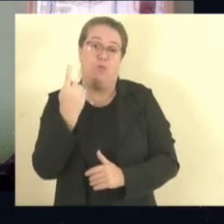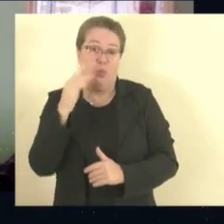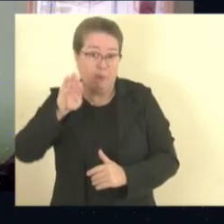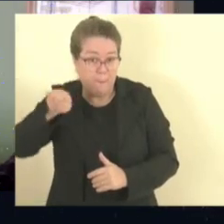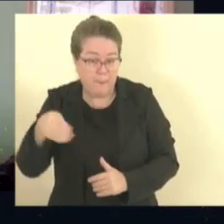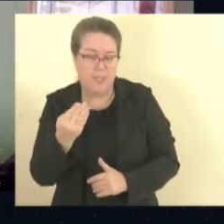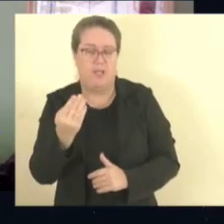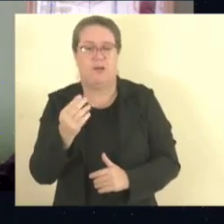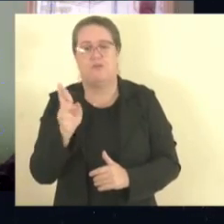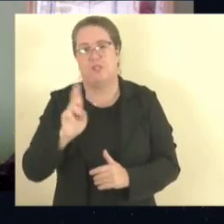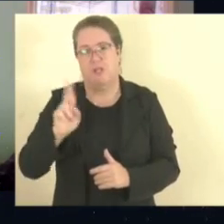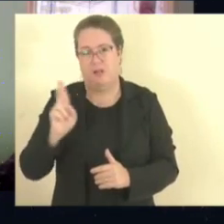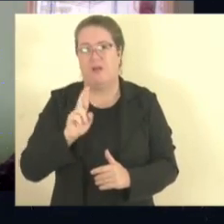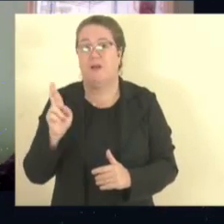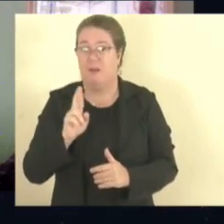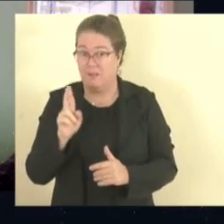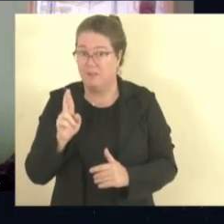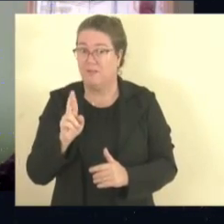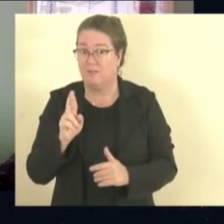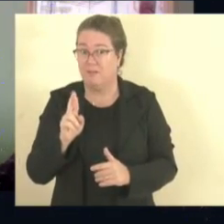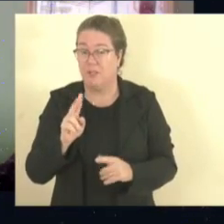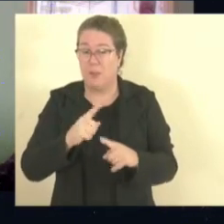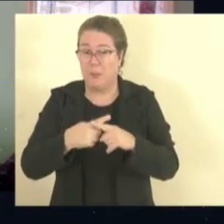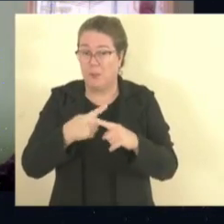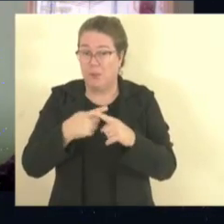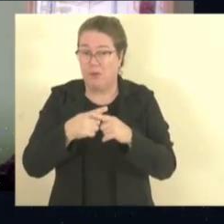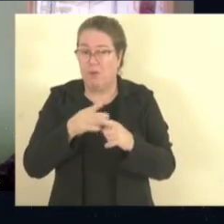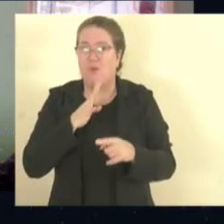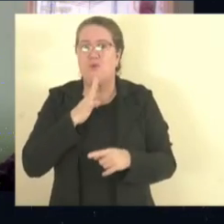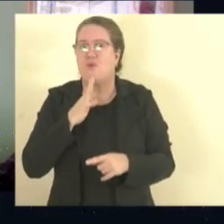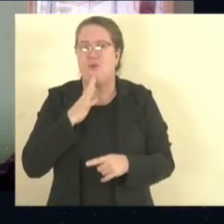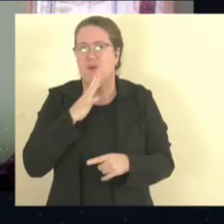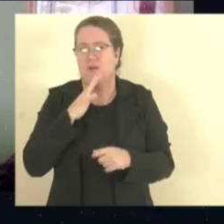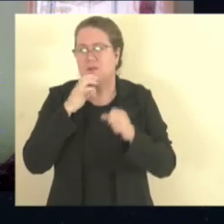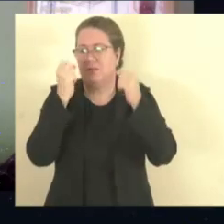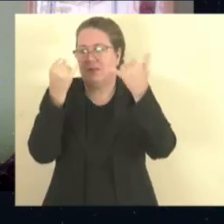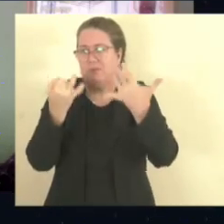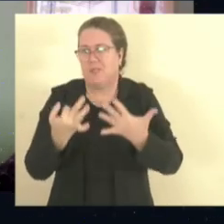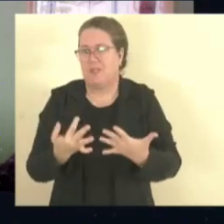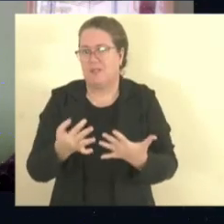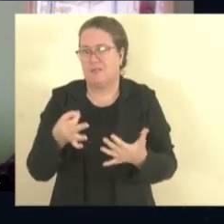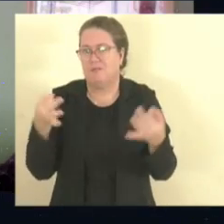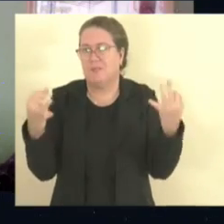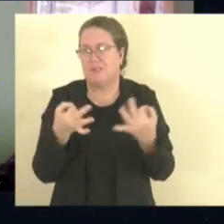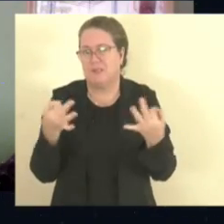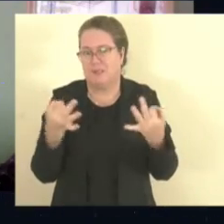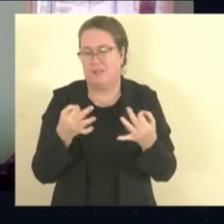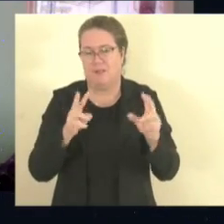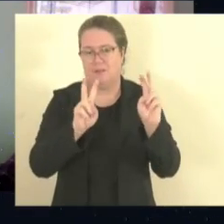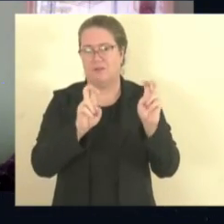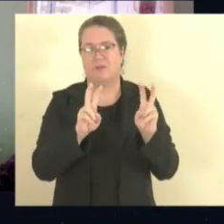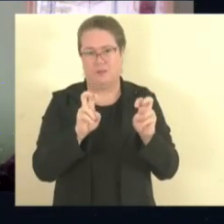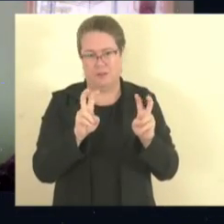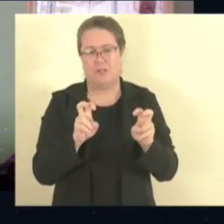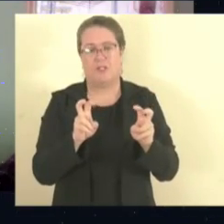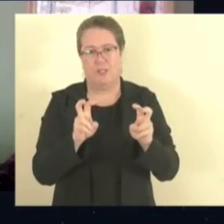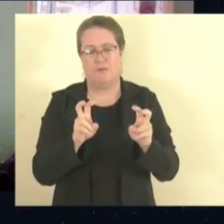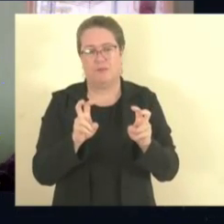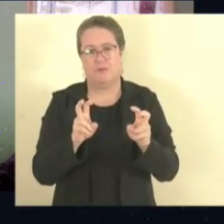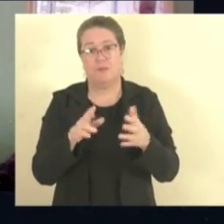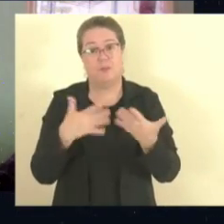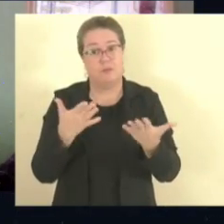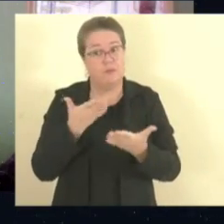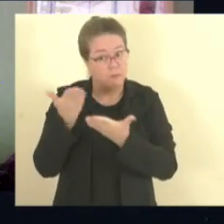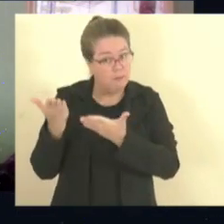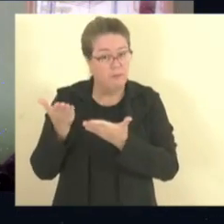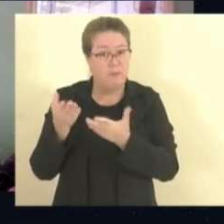virtual, sem explicar a especificidade. Você está vendo aí, até o presidente da Comissão de Infraestrutura está